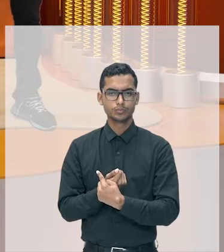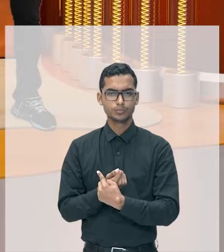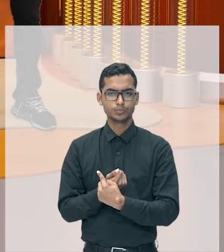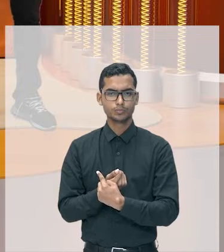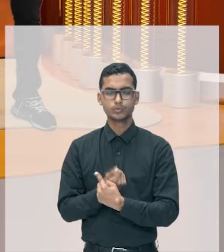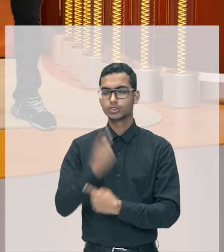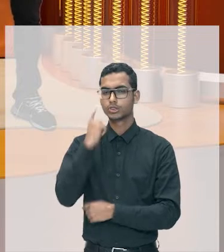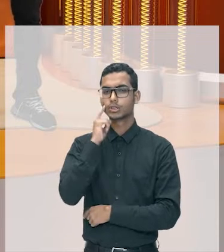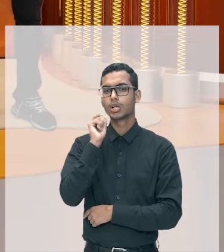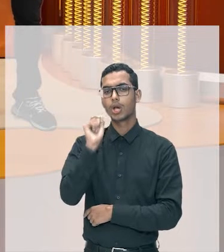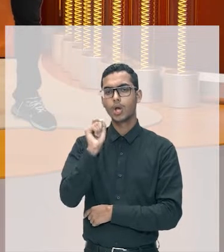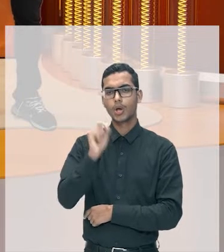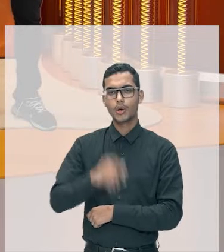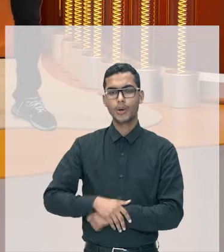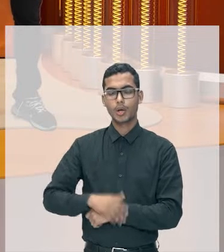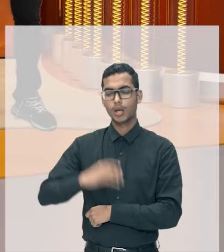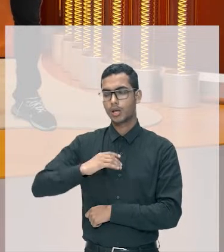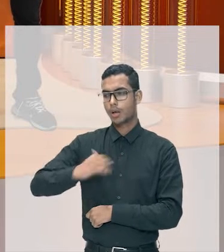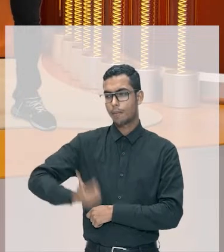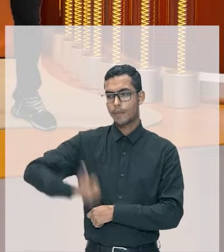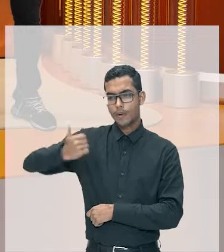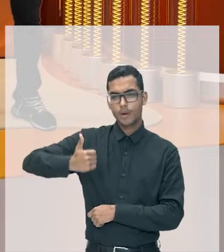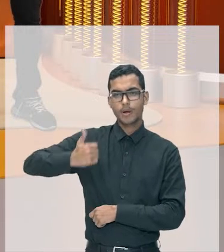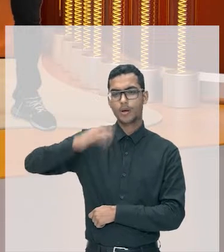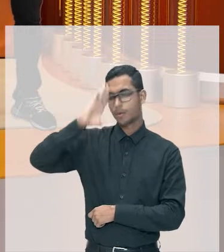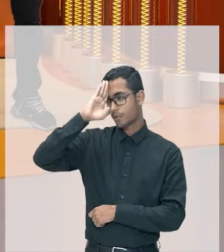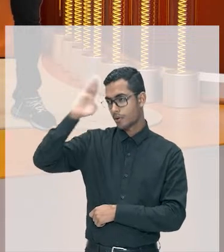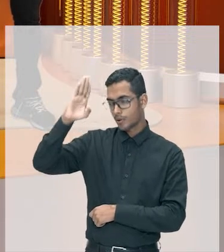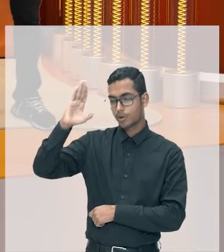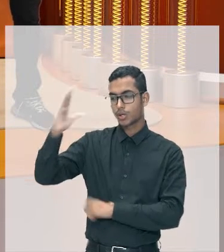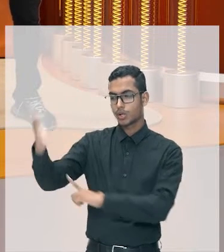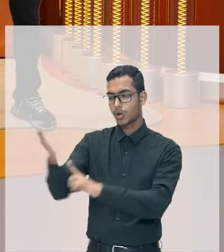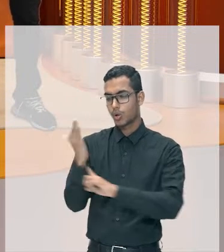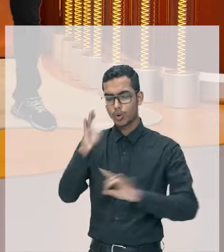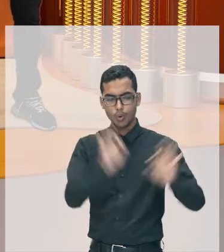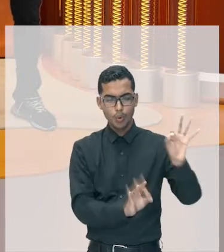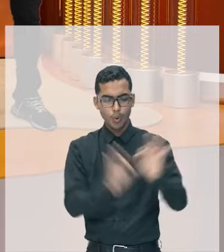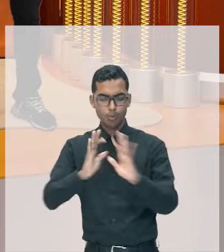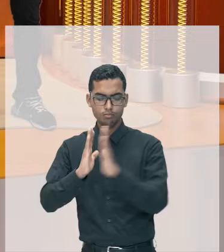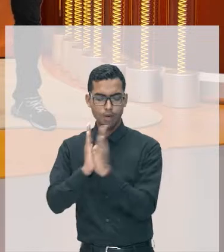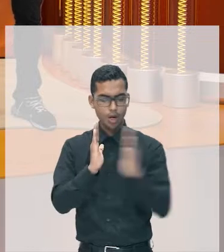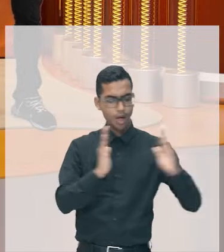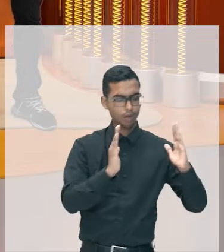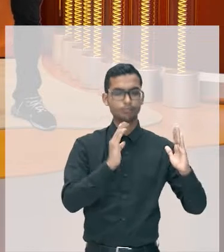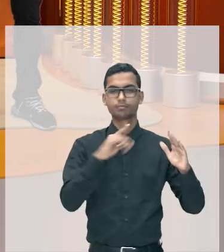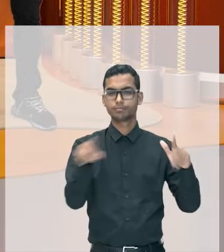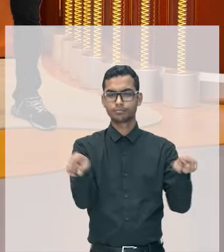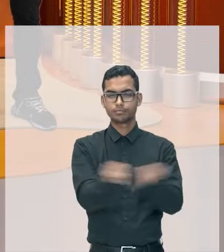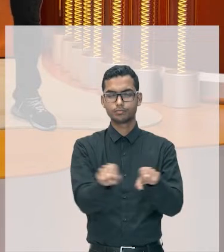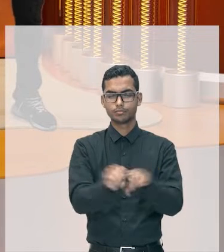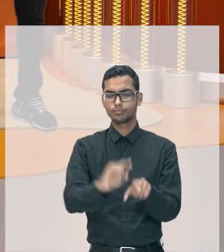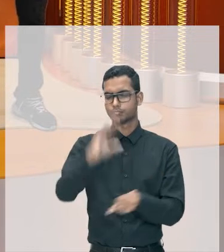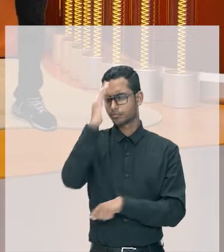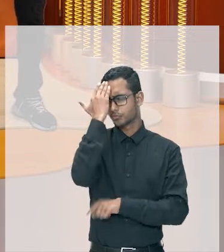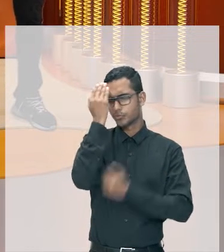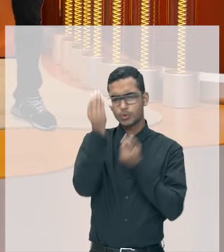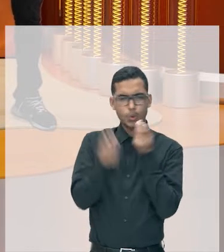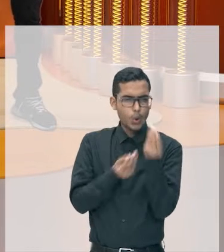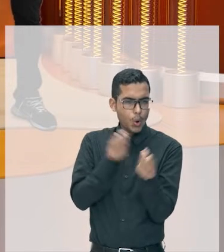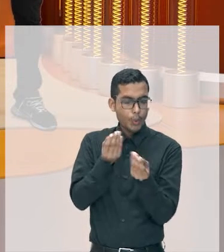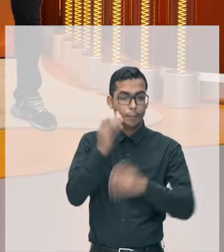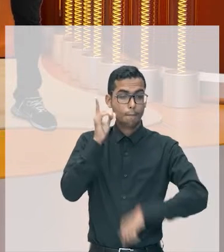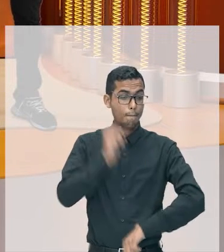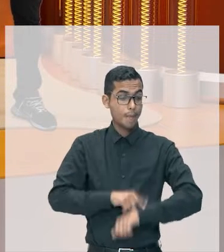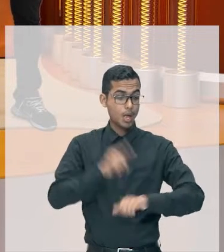fontes que vão nos ajudar a montar ali esse quebra-cabeça, que vão ajudar a gente a entender aquele momento que nós